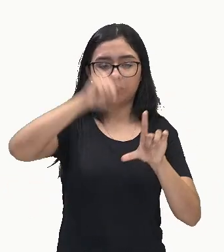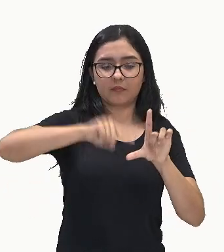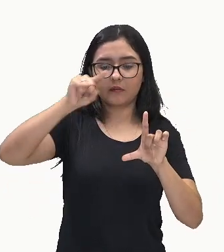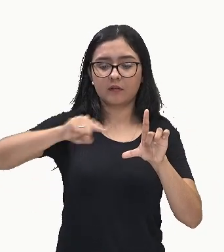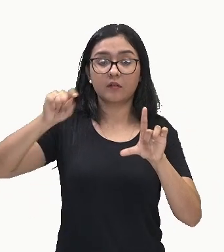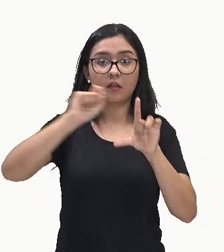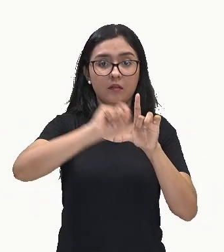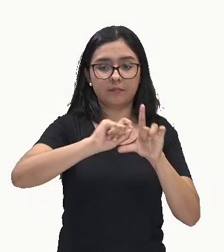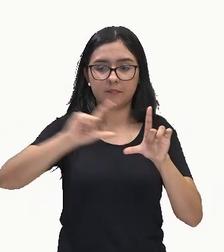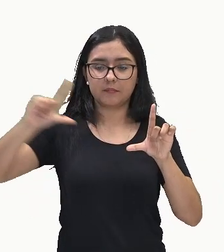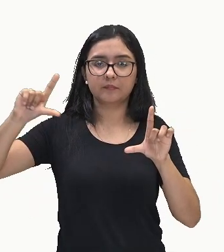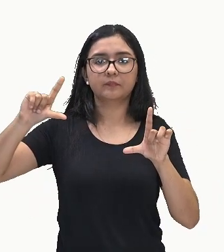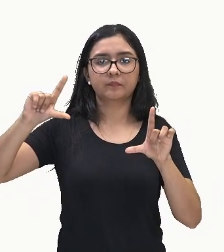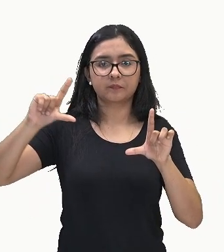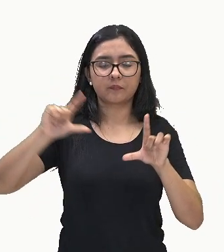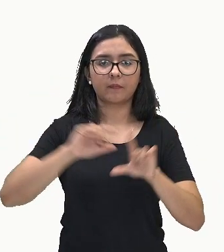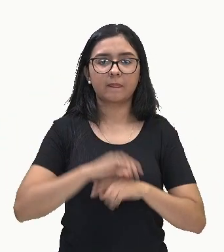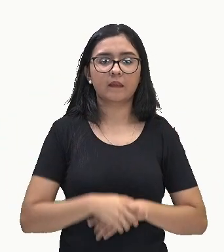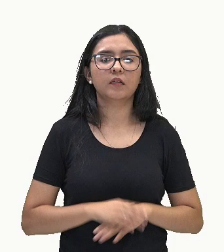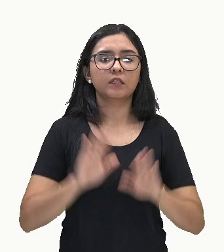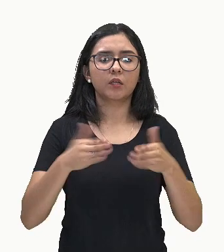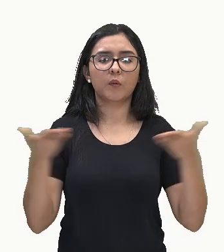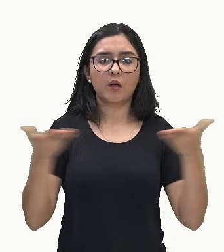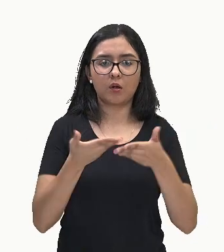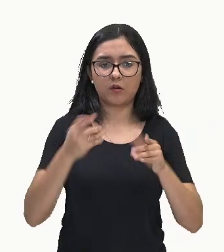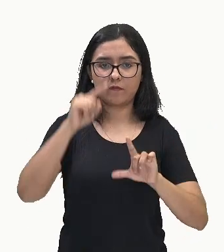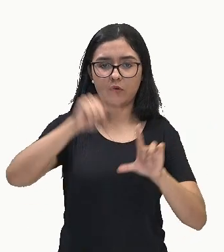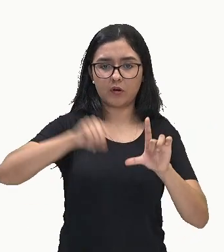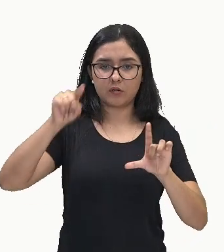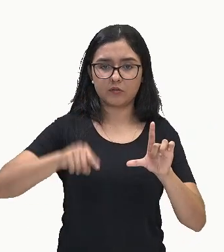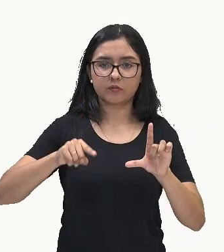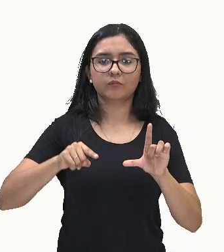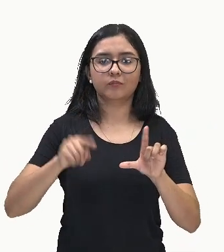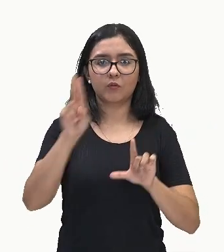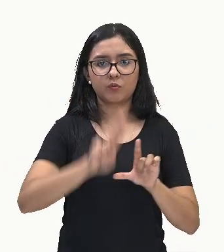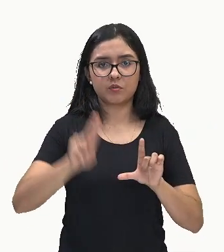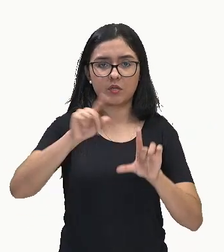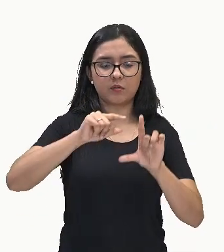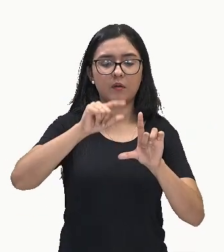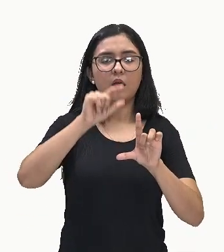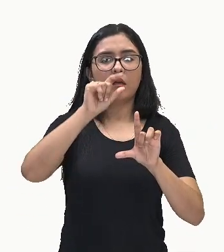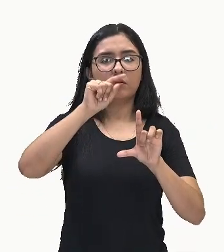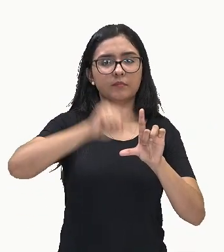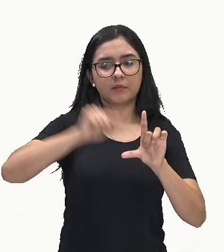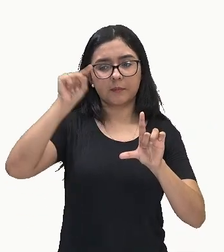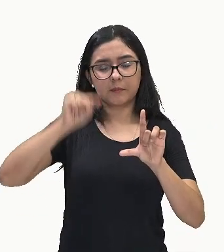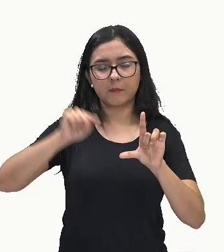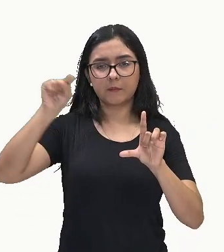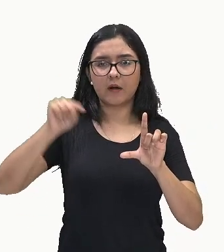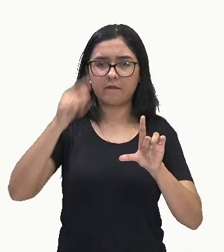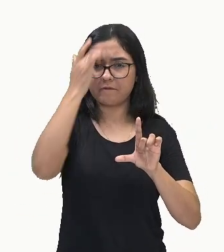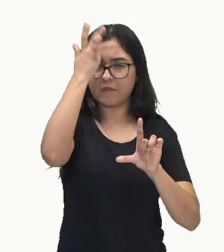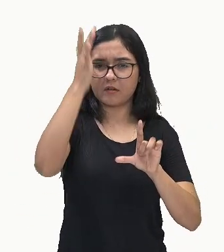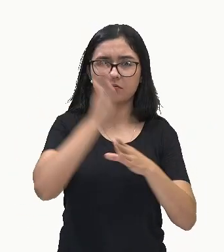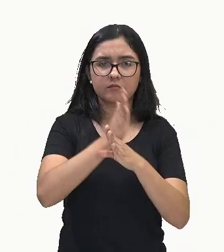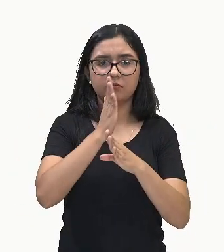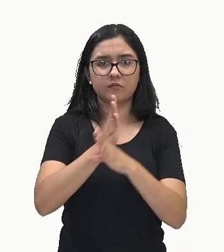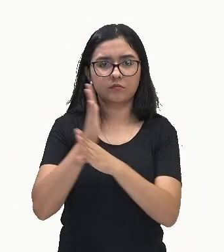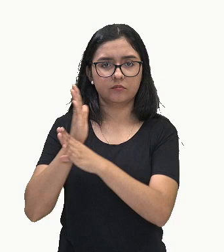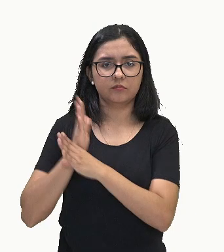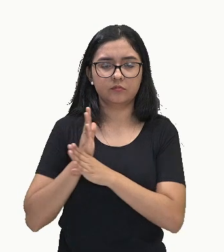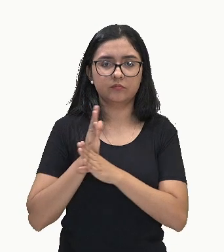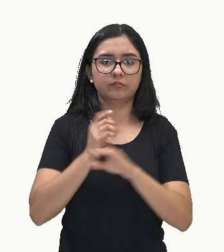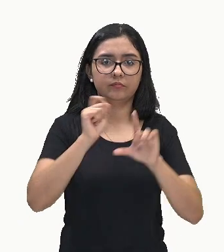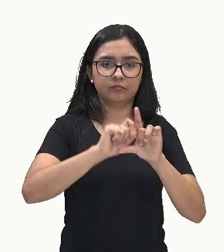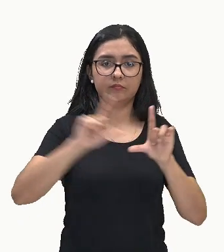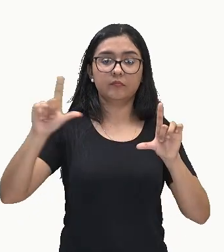crescente Então vamos organizar o nosso rol a partir do nosso gráfico de linhas nesse caso é fácil de identificar os termos em ordem